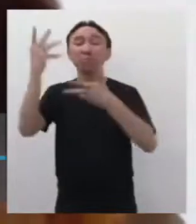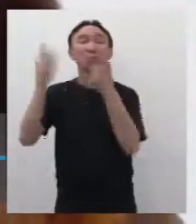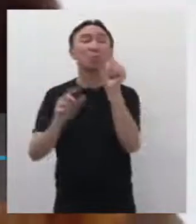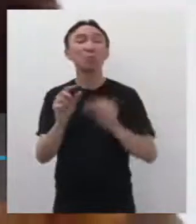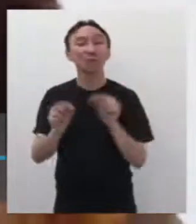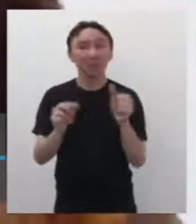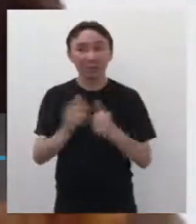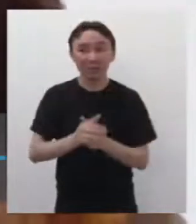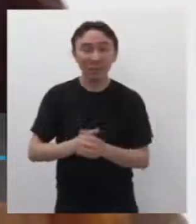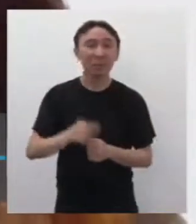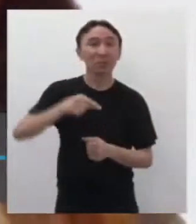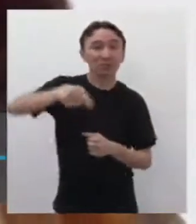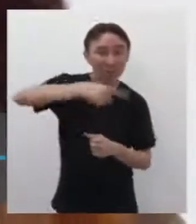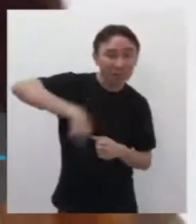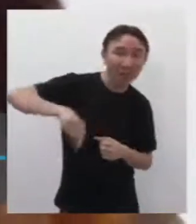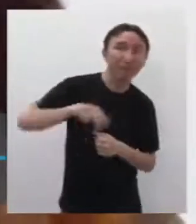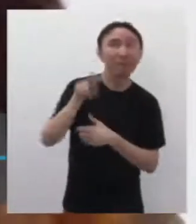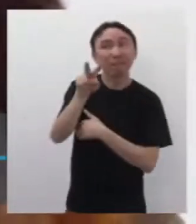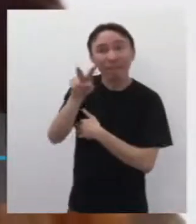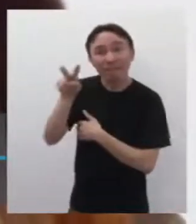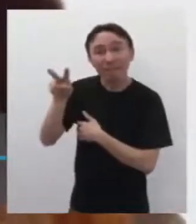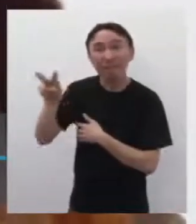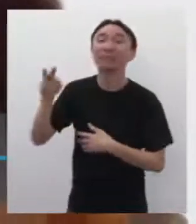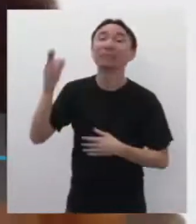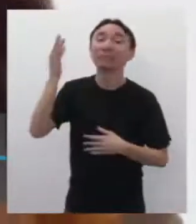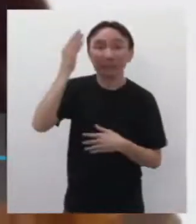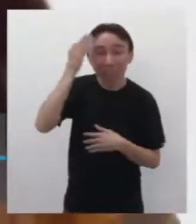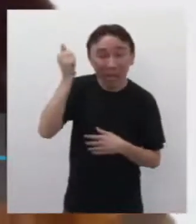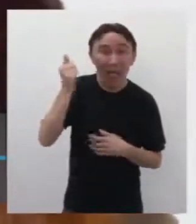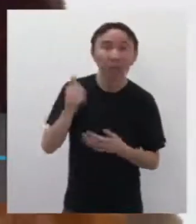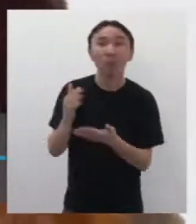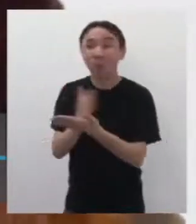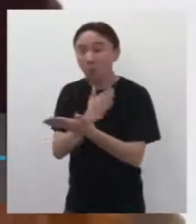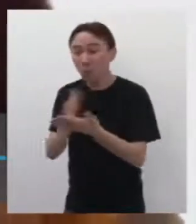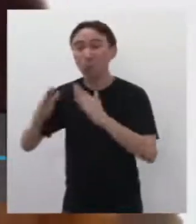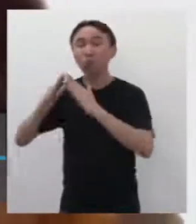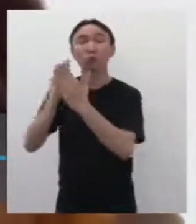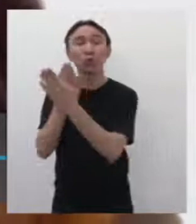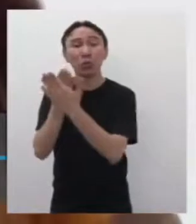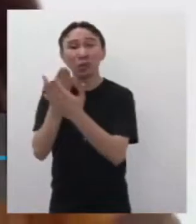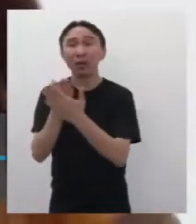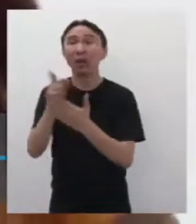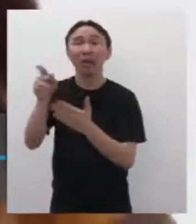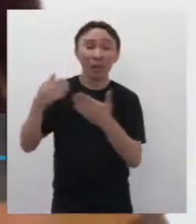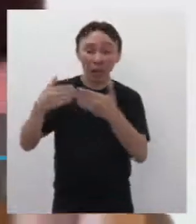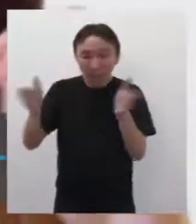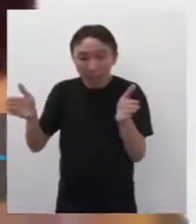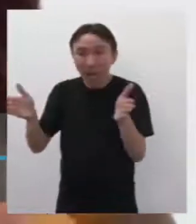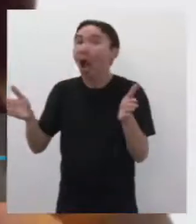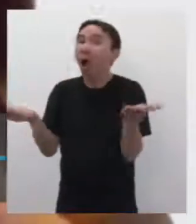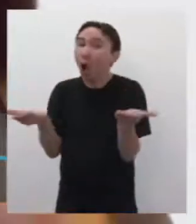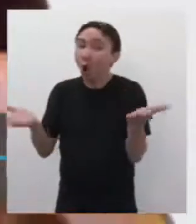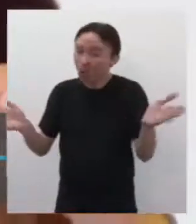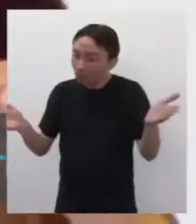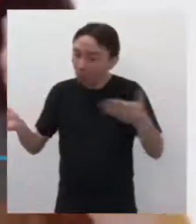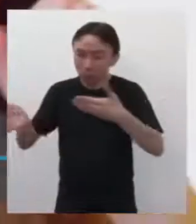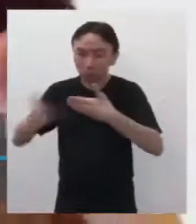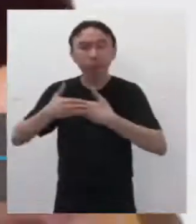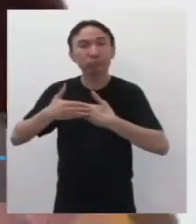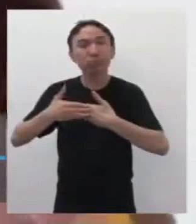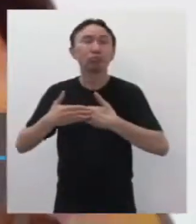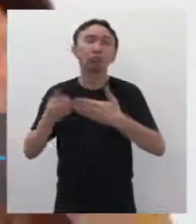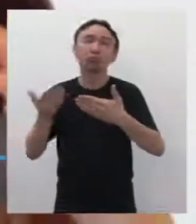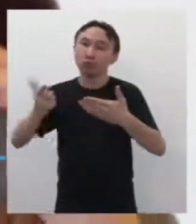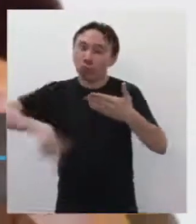e a gente consegue saber, por exemplo, que tem escolas que estão fechando novamente porque teve surto de